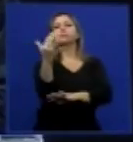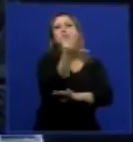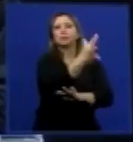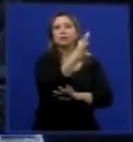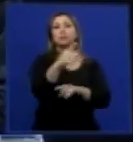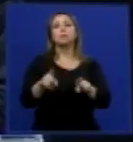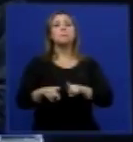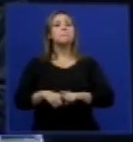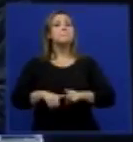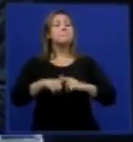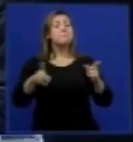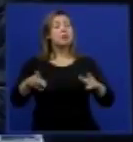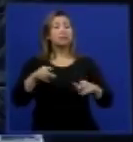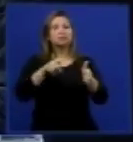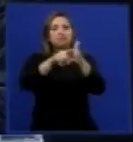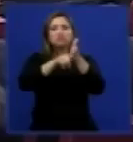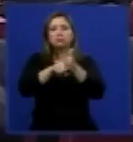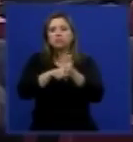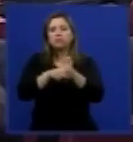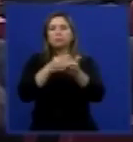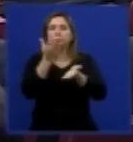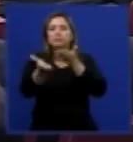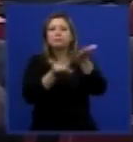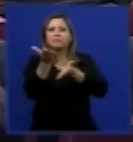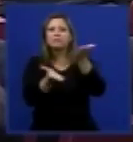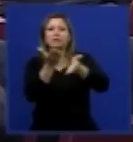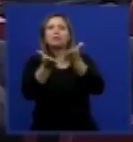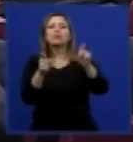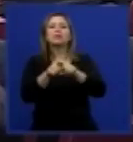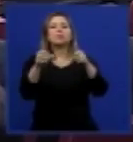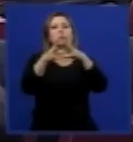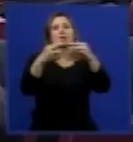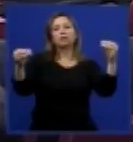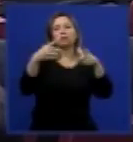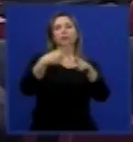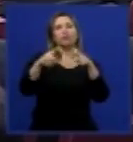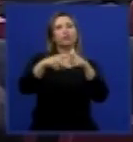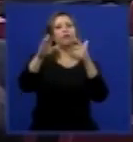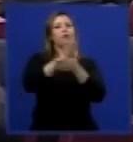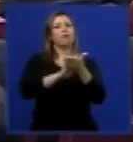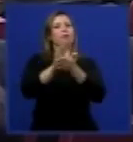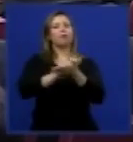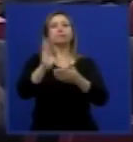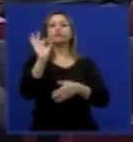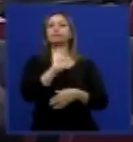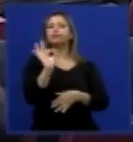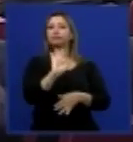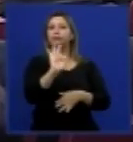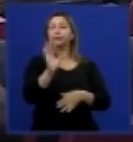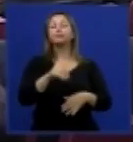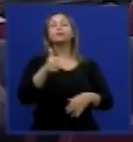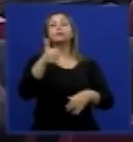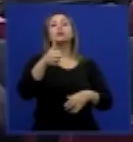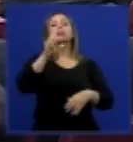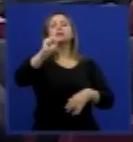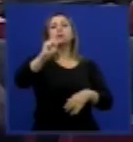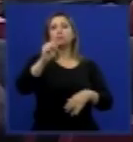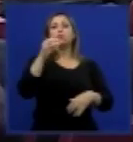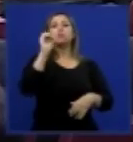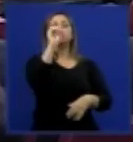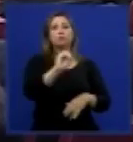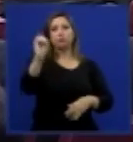qualquer ação concreta ou tentativa de solução do problema em 18 de outubro de